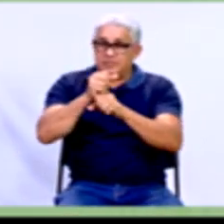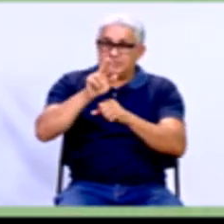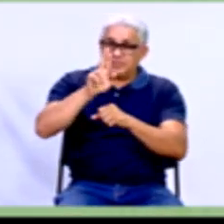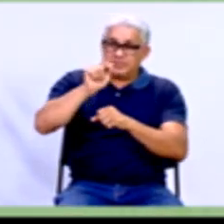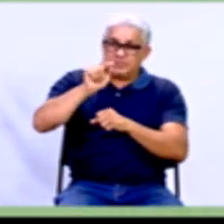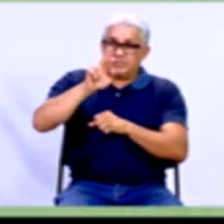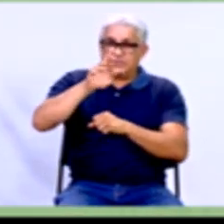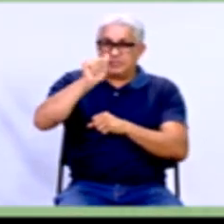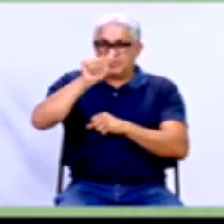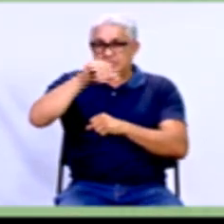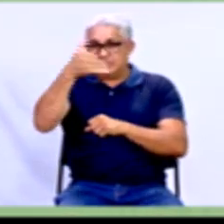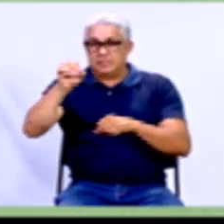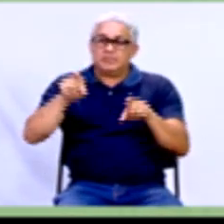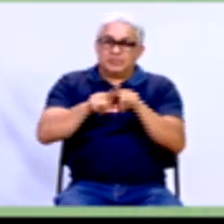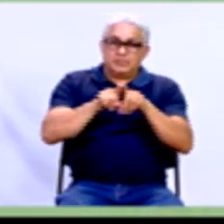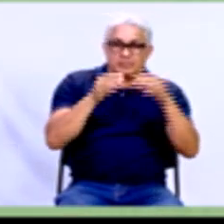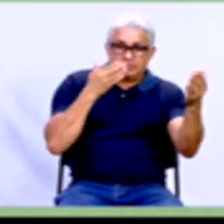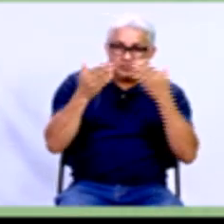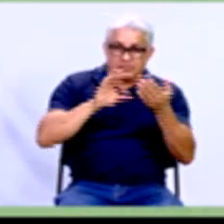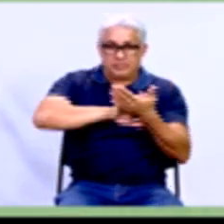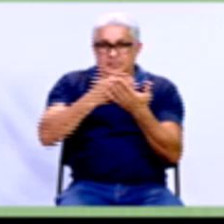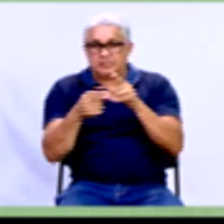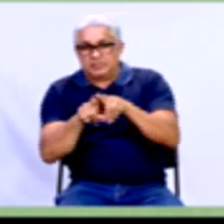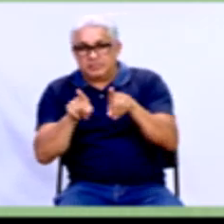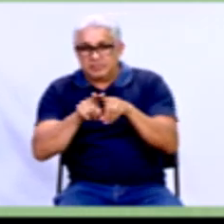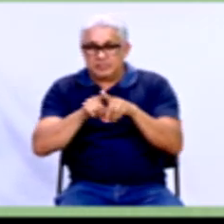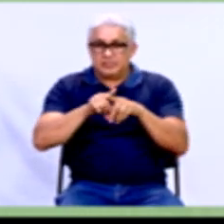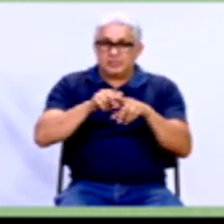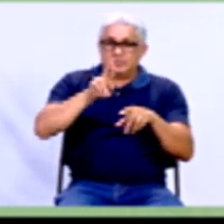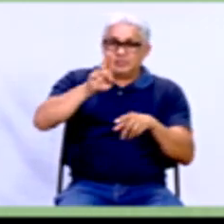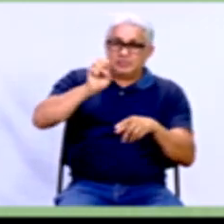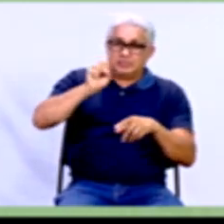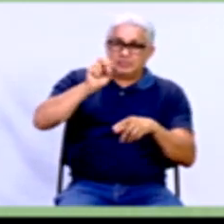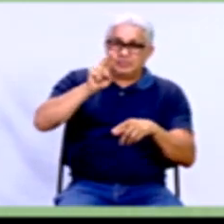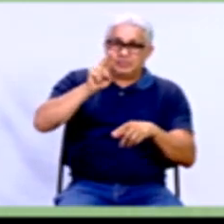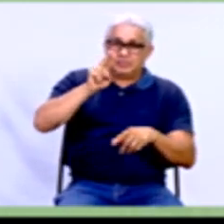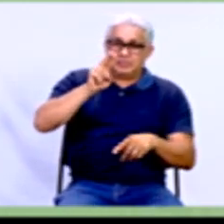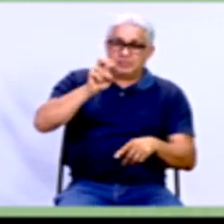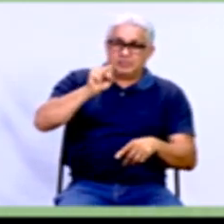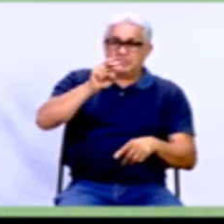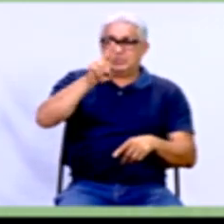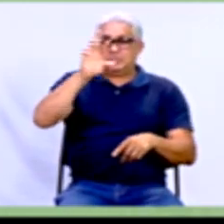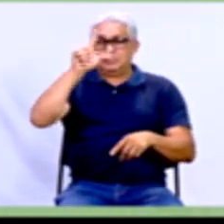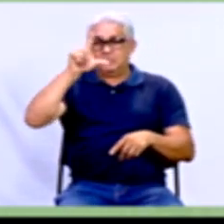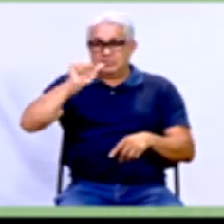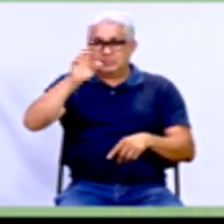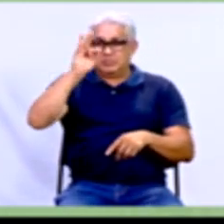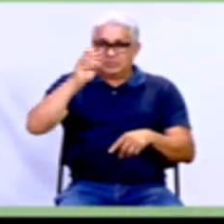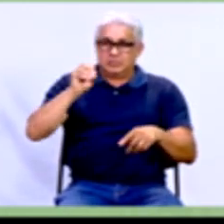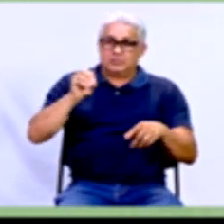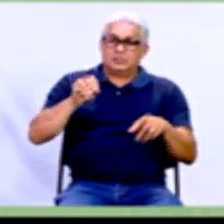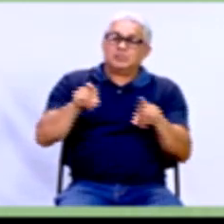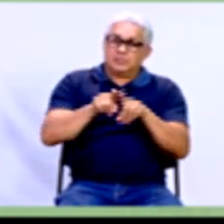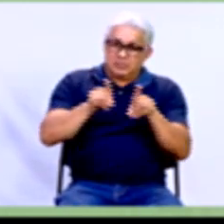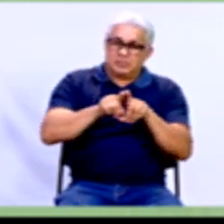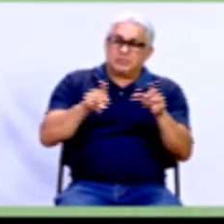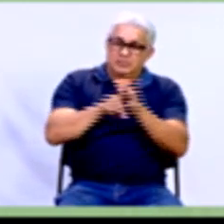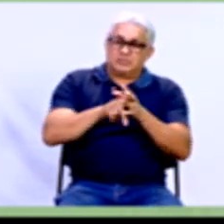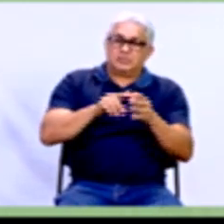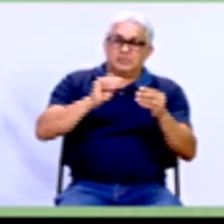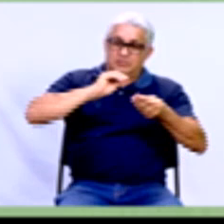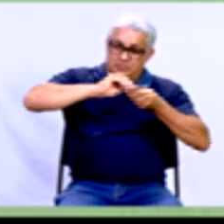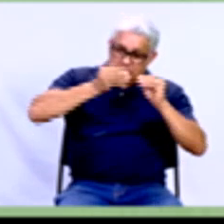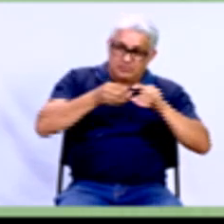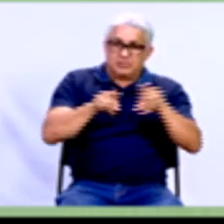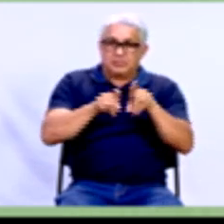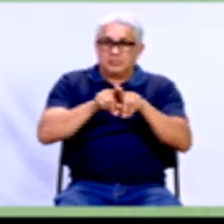regressão, analisar e interpretar os resultados obtidos a partir de um banco de dados, definir o que é